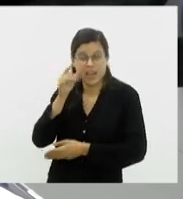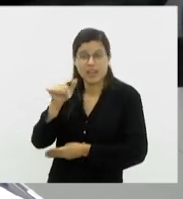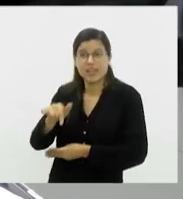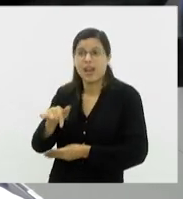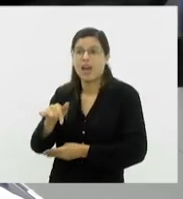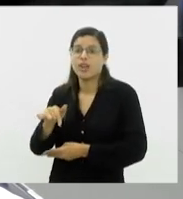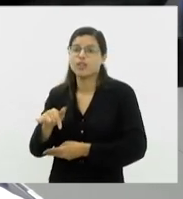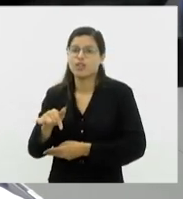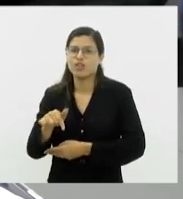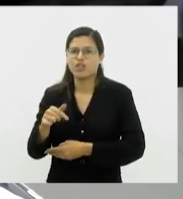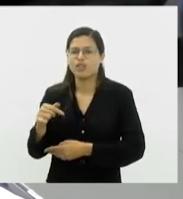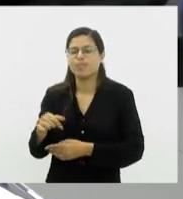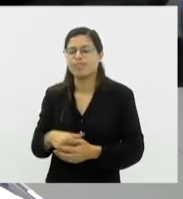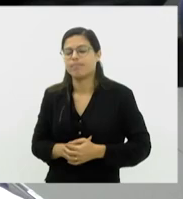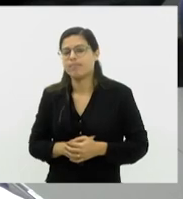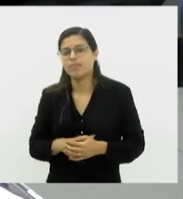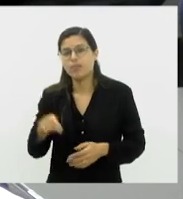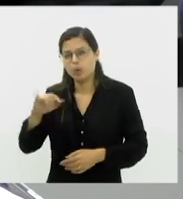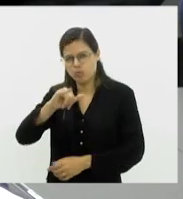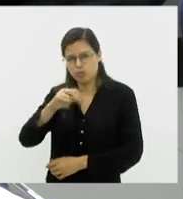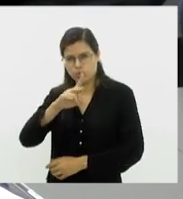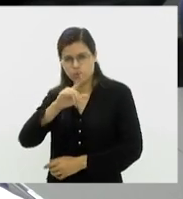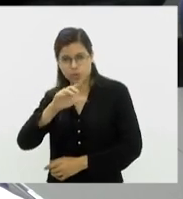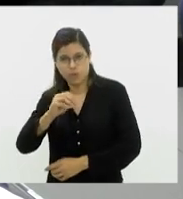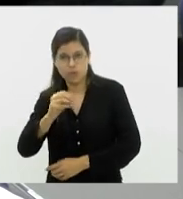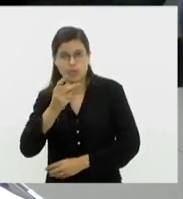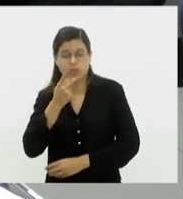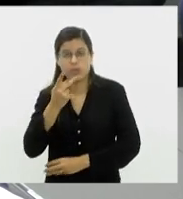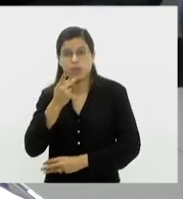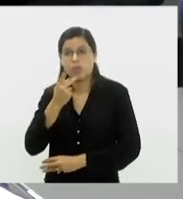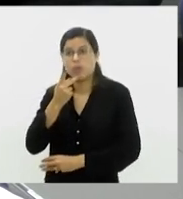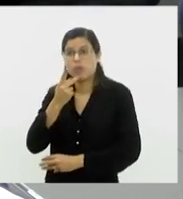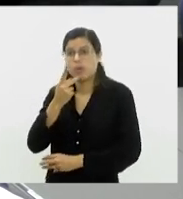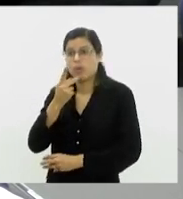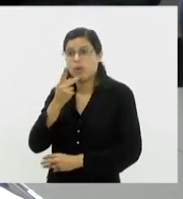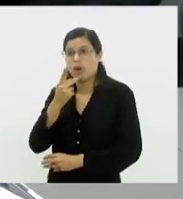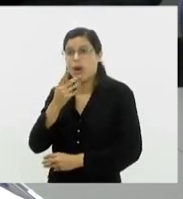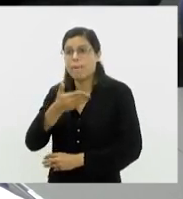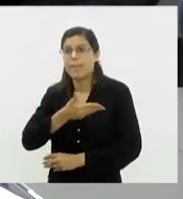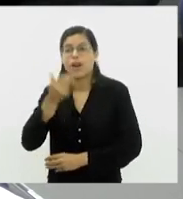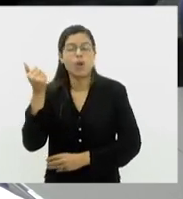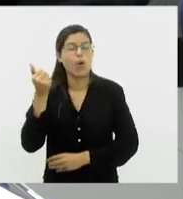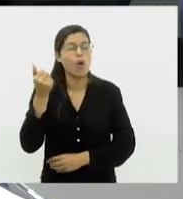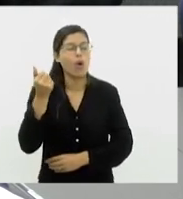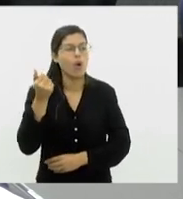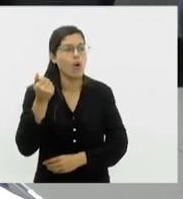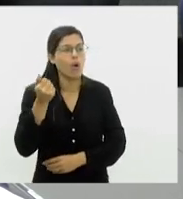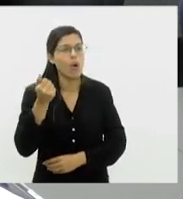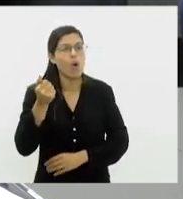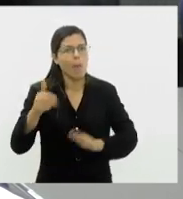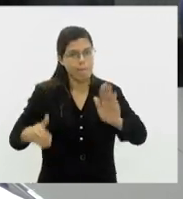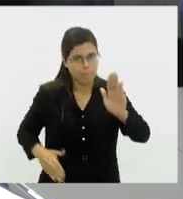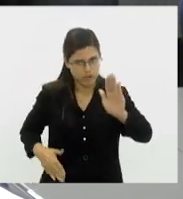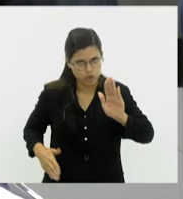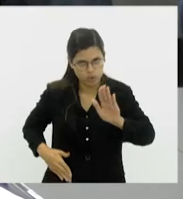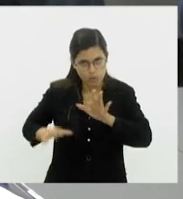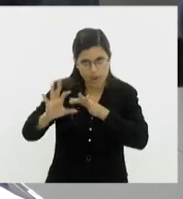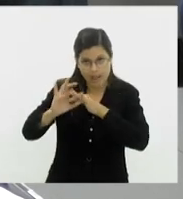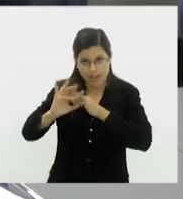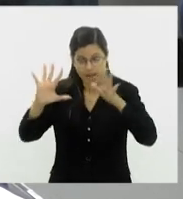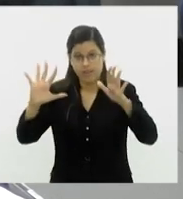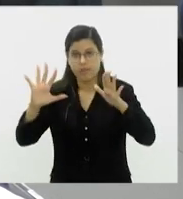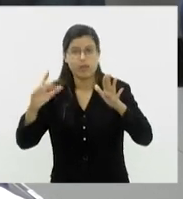excelência É melhor um preso o um um vagabundo solto porque